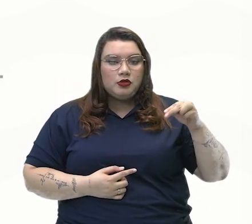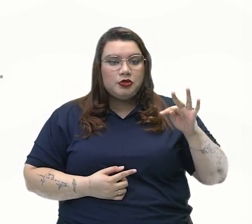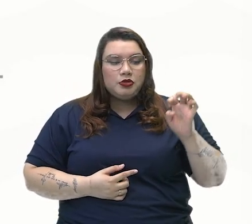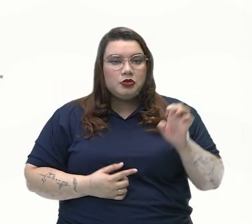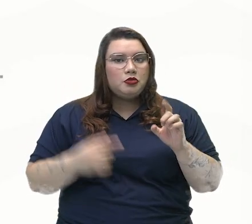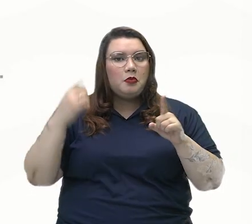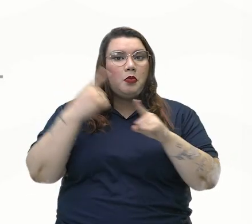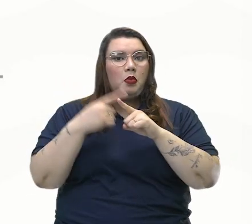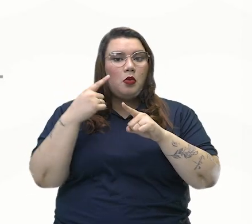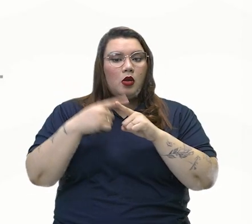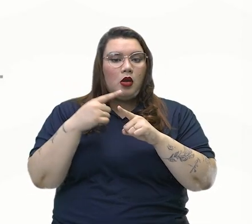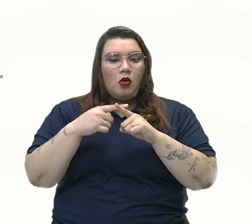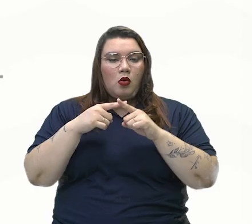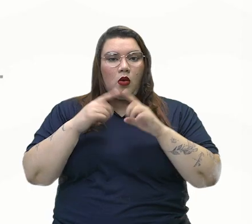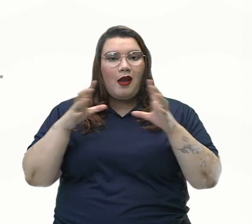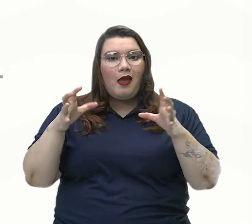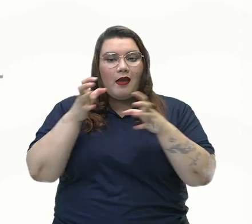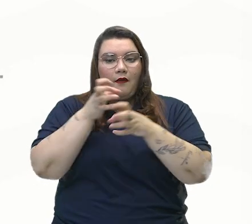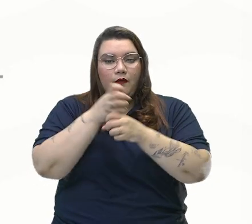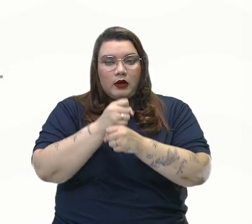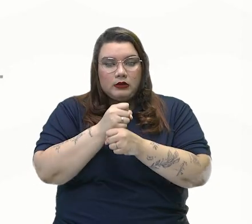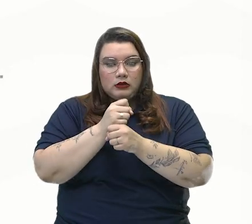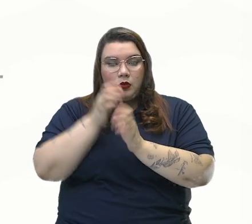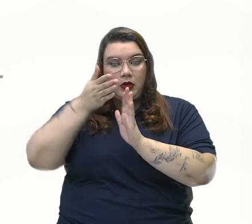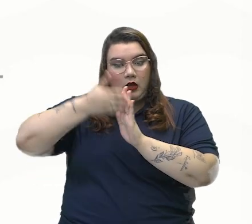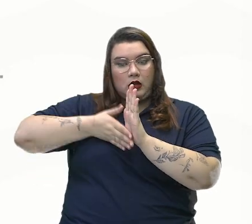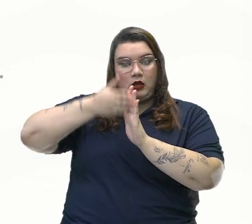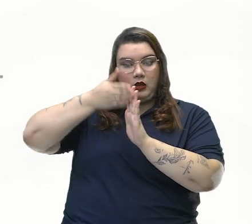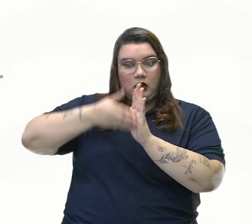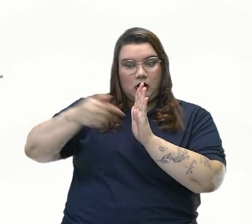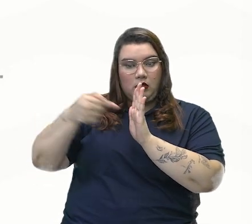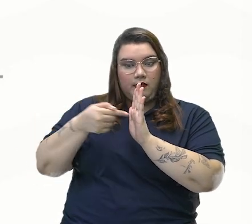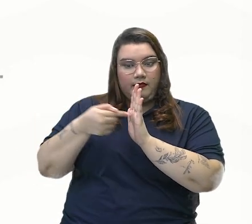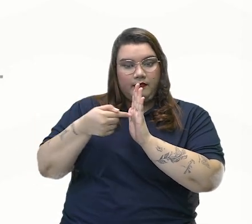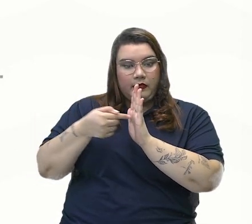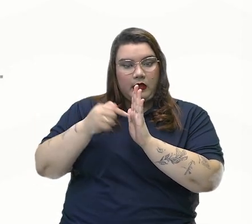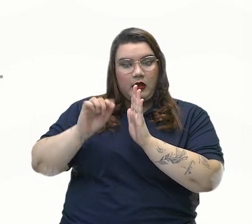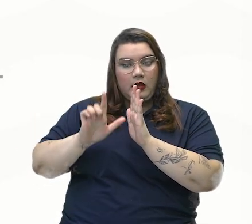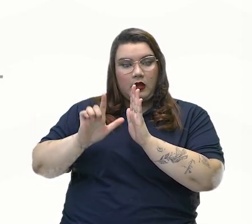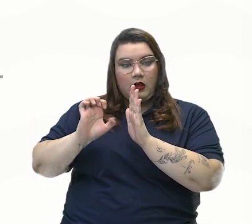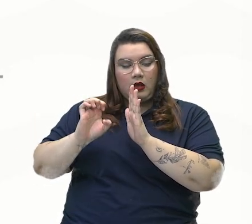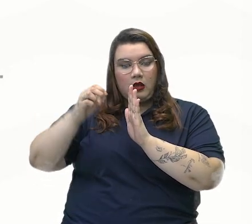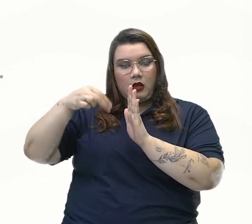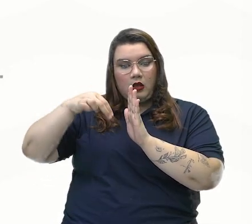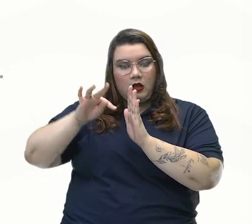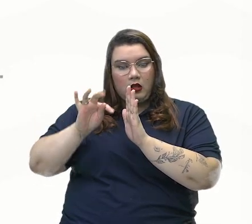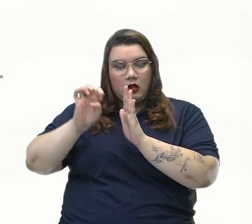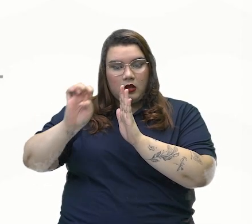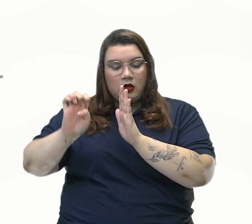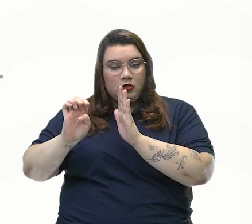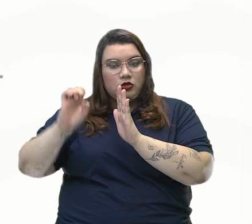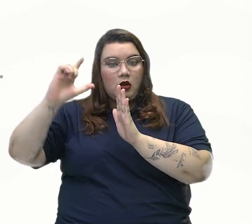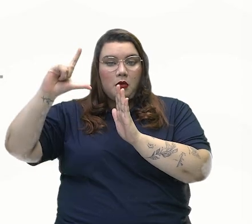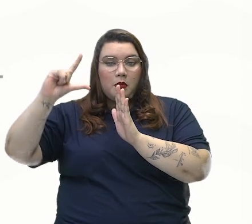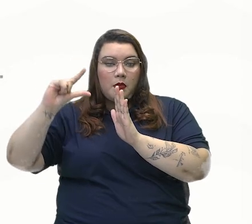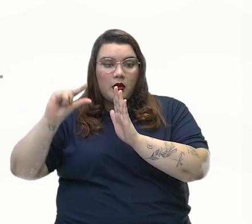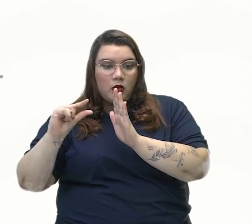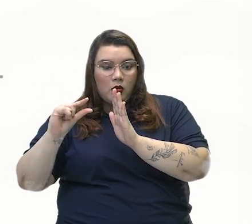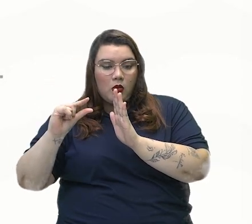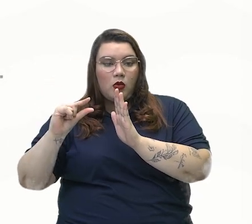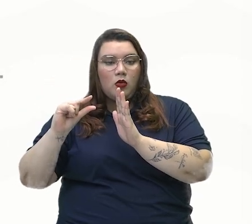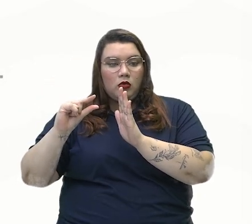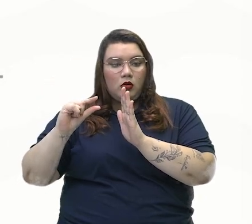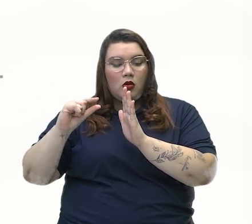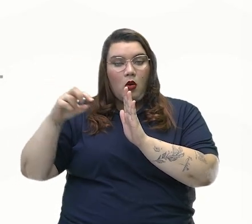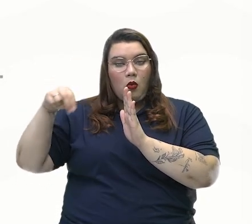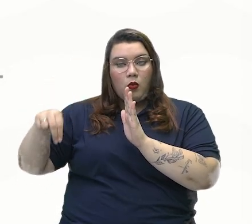o índice de refração do meio, né, que a gente chama de N1, ele é menor que o índice de